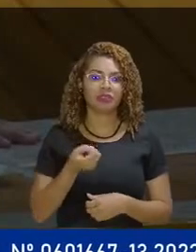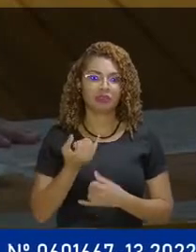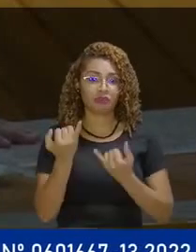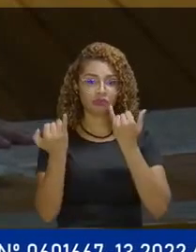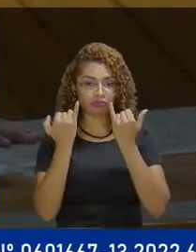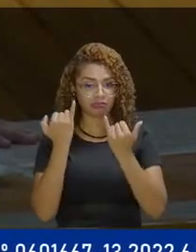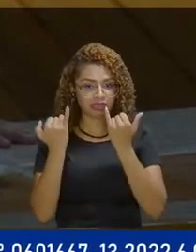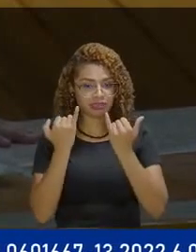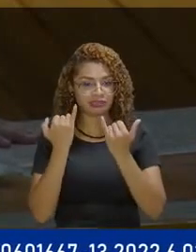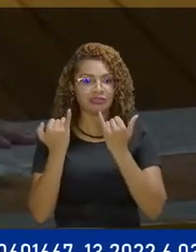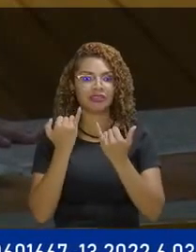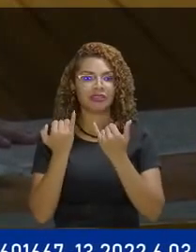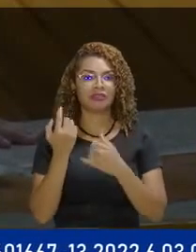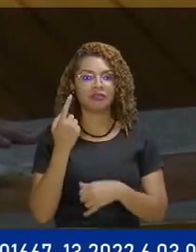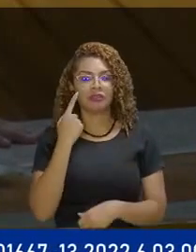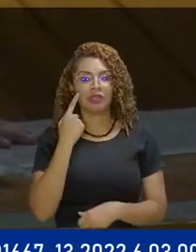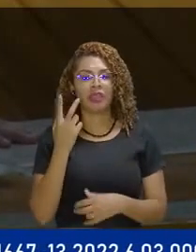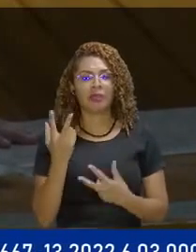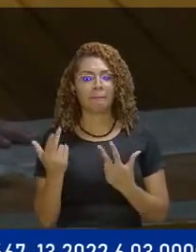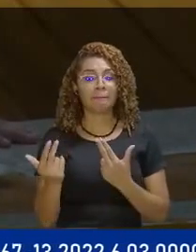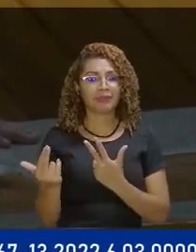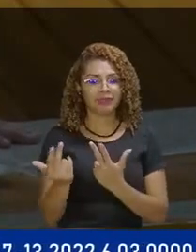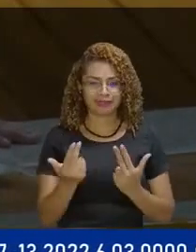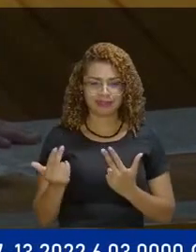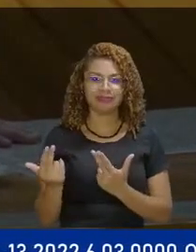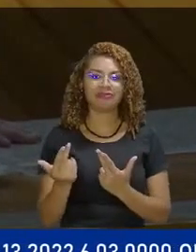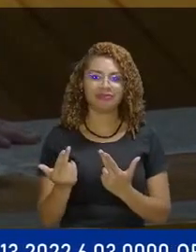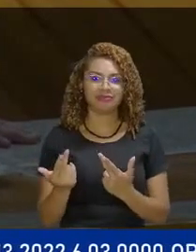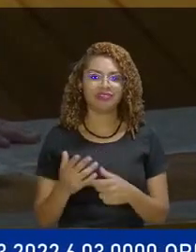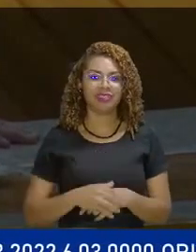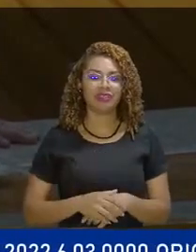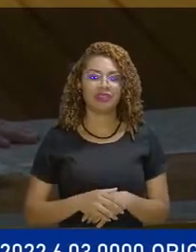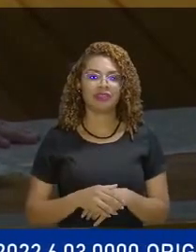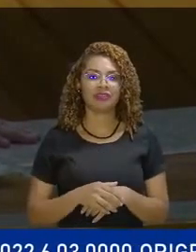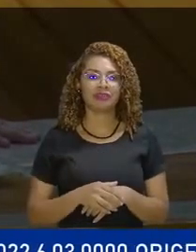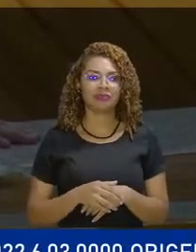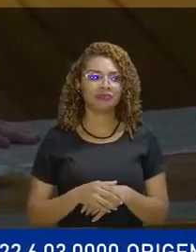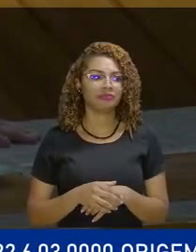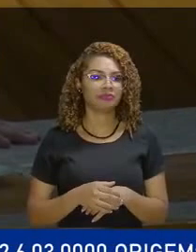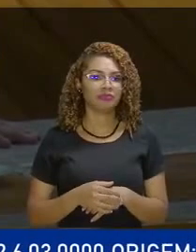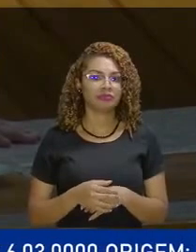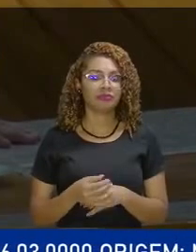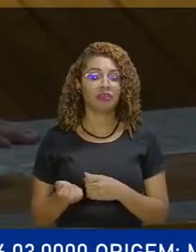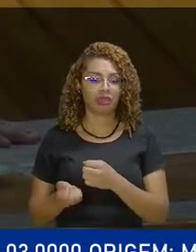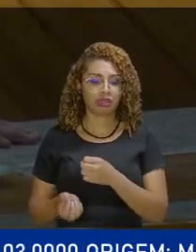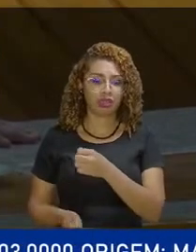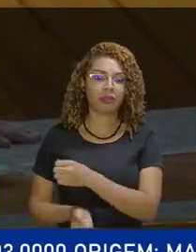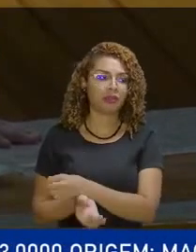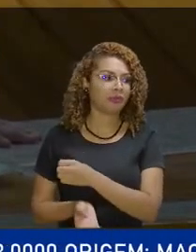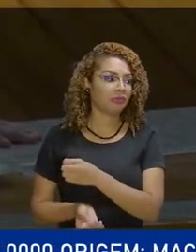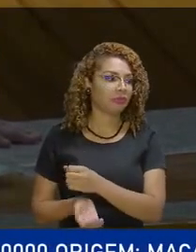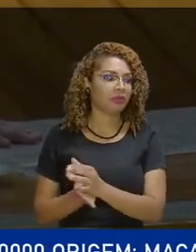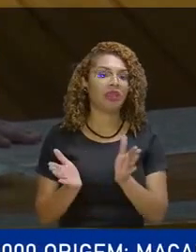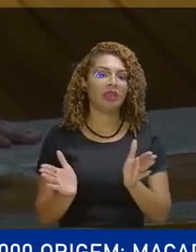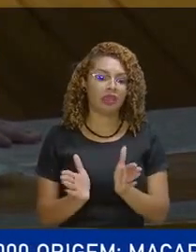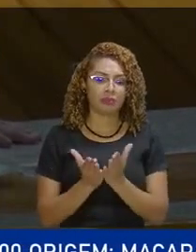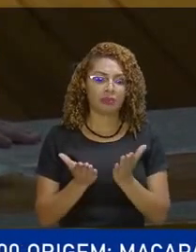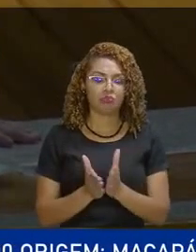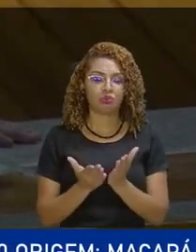vil, até, eu diria, a miséria da população, a miséria das pessoas, para tentar tirar